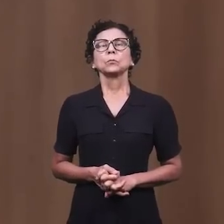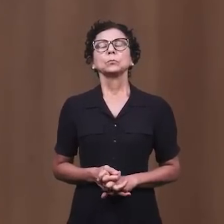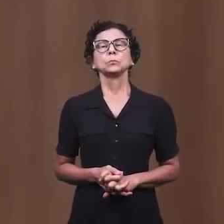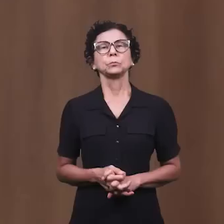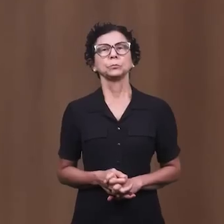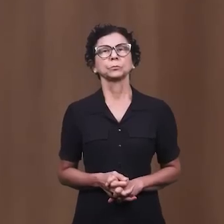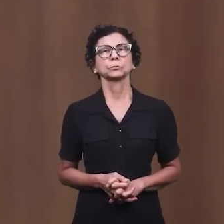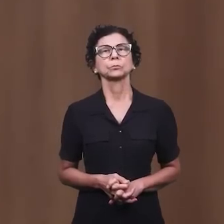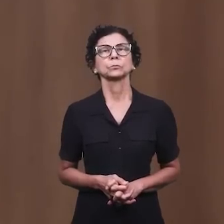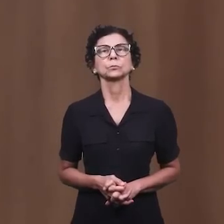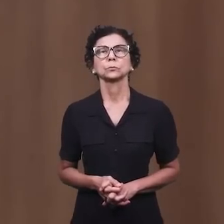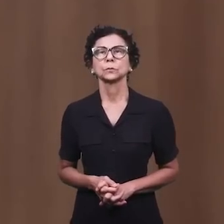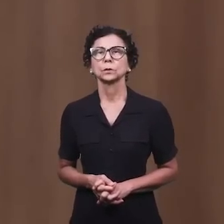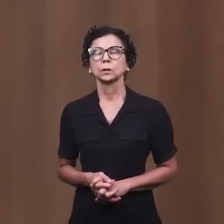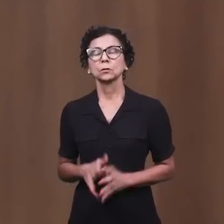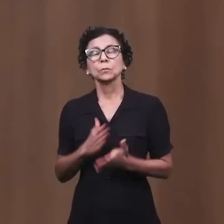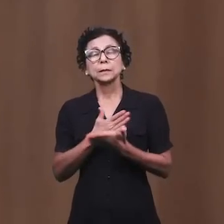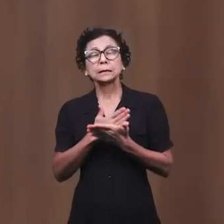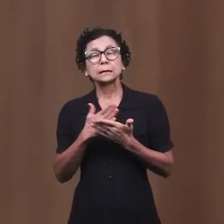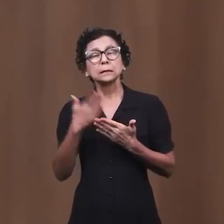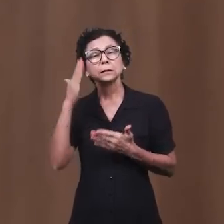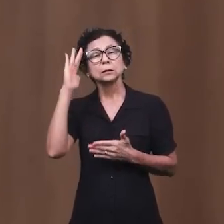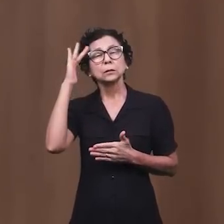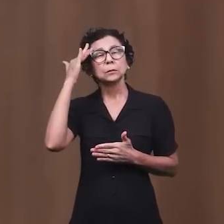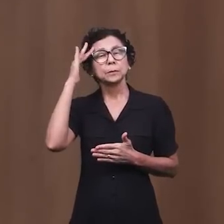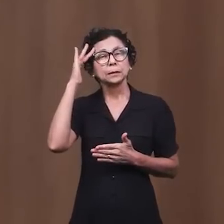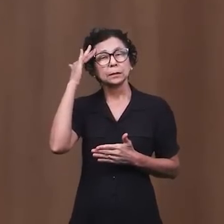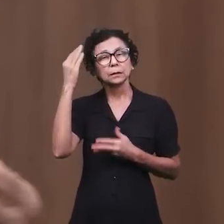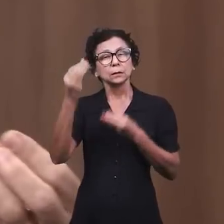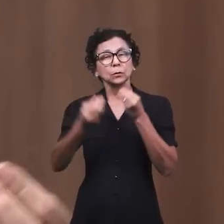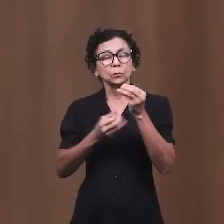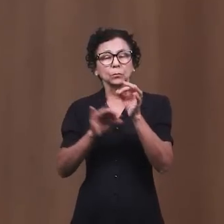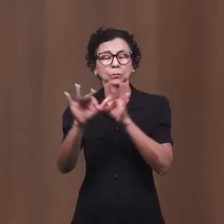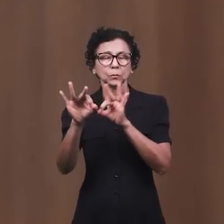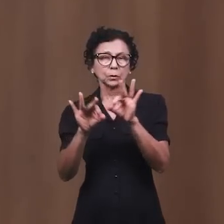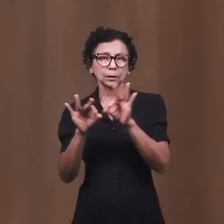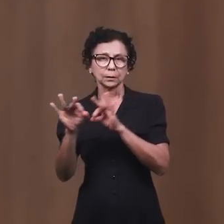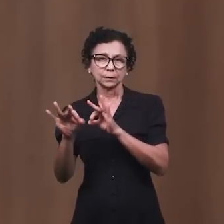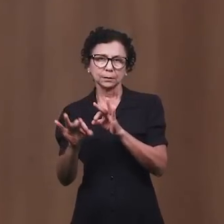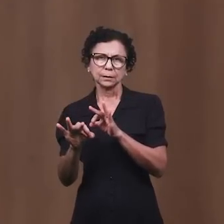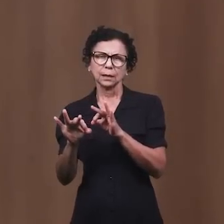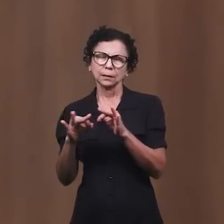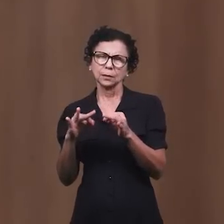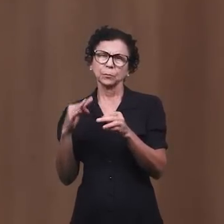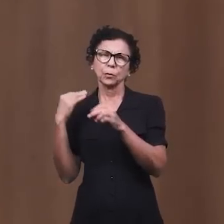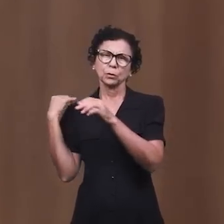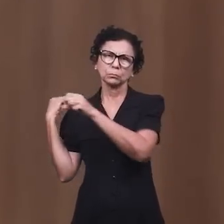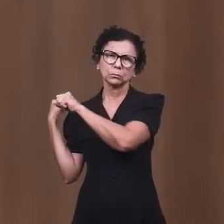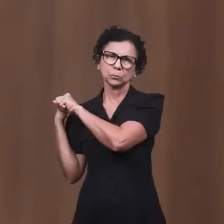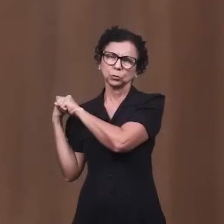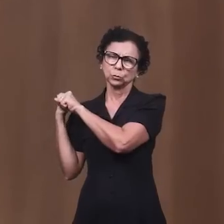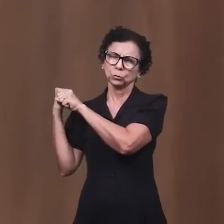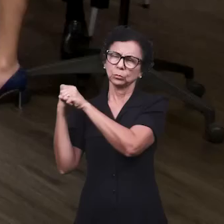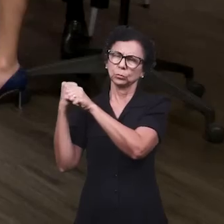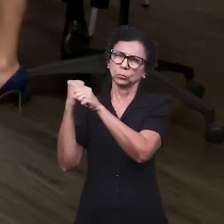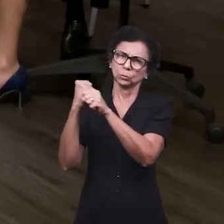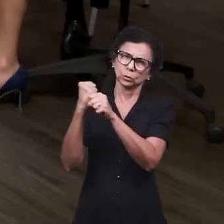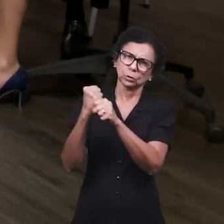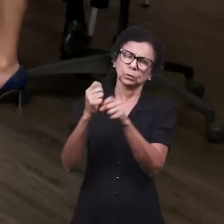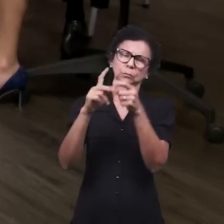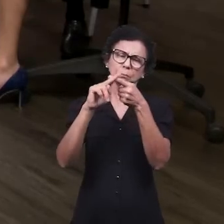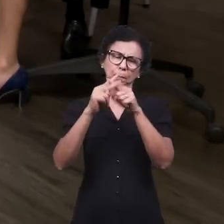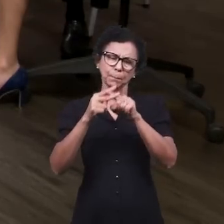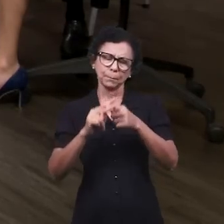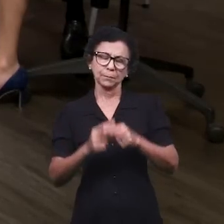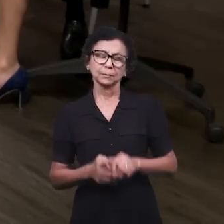culto profético dessa forma. E claro que ele veio aperfeiçoando ao longo dos anos. Não é? A